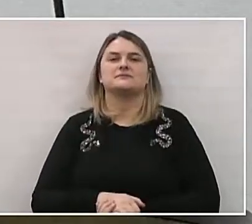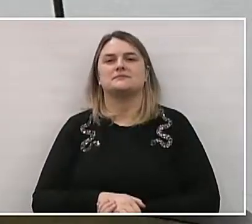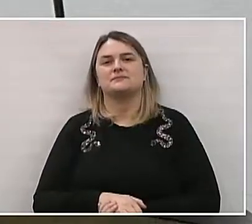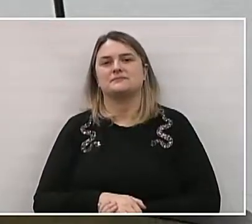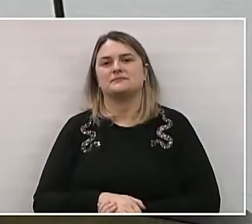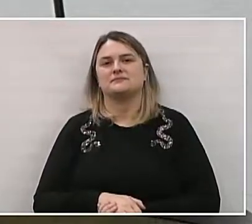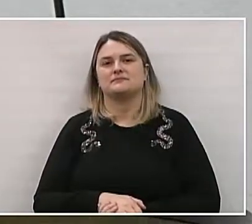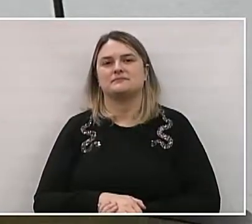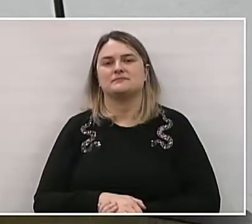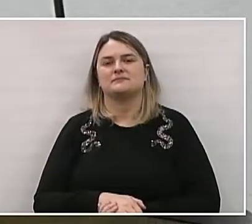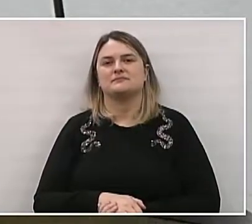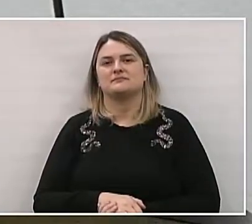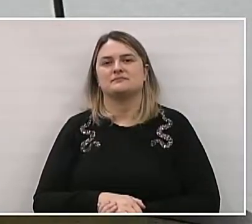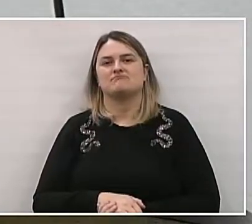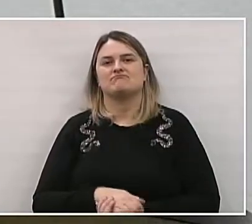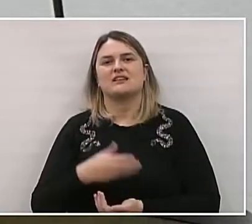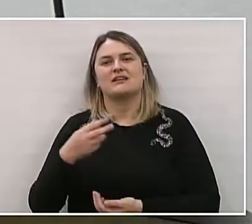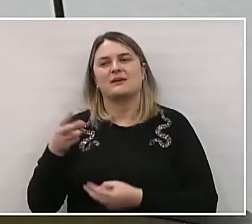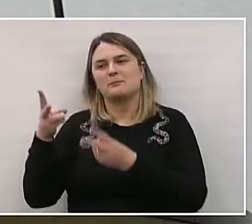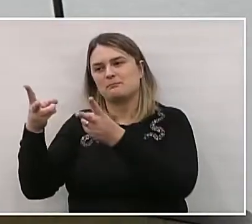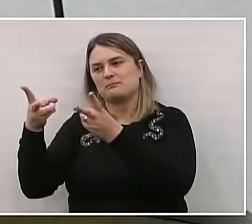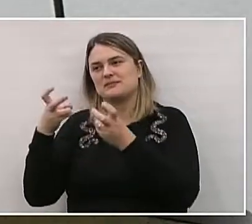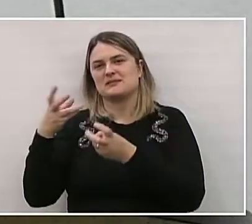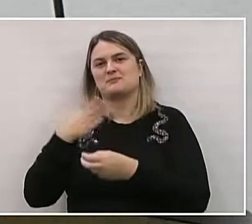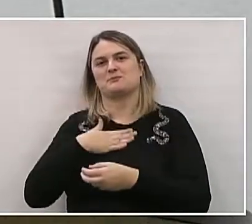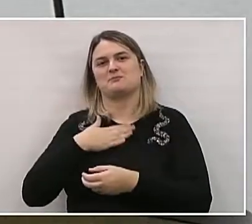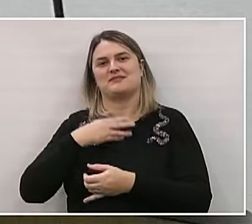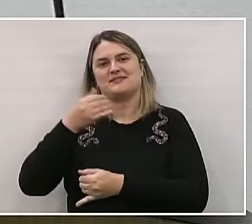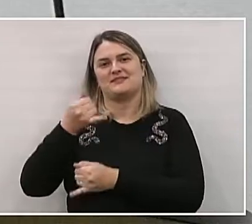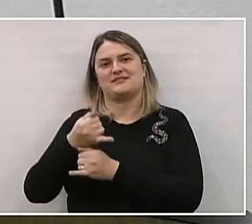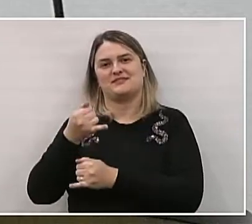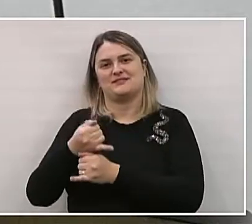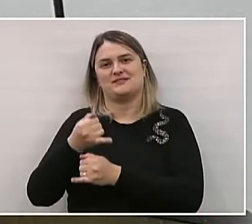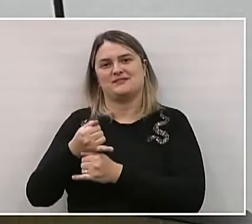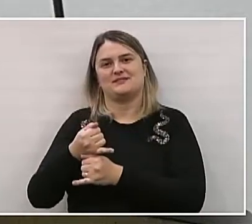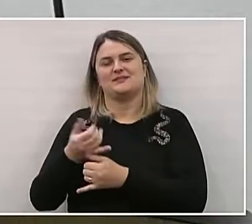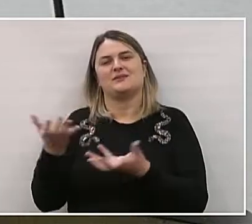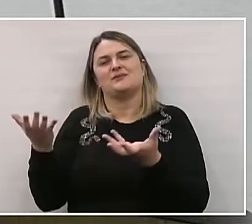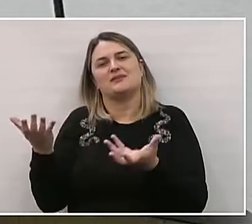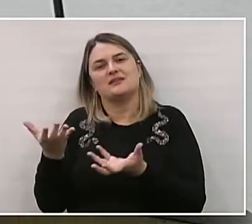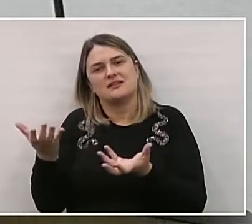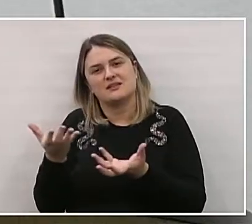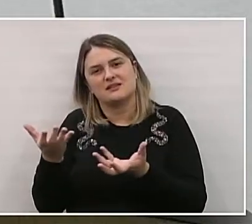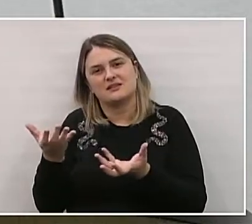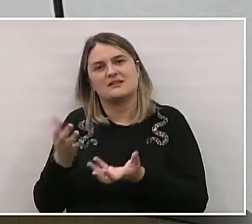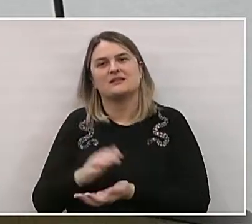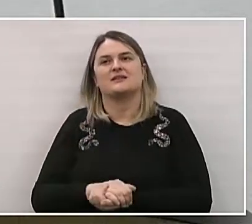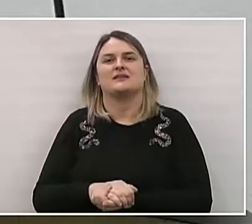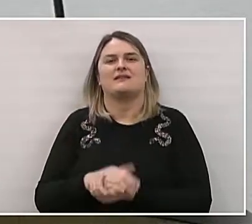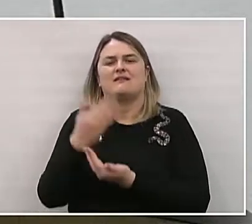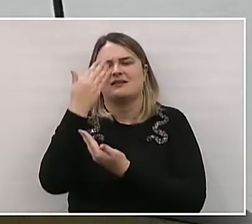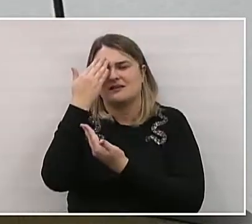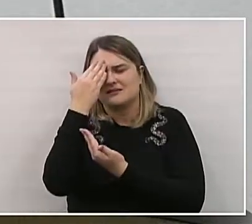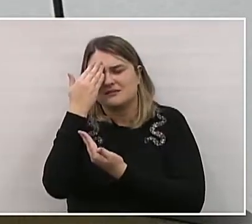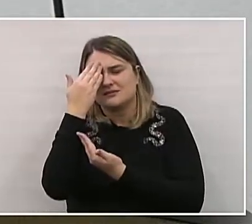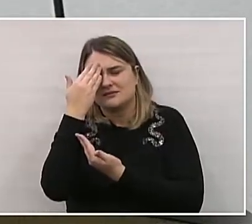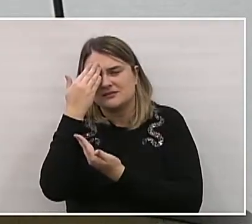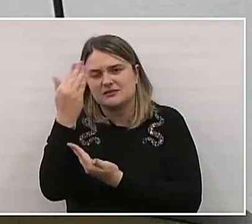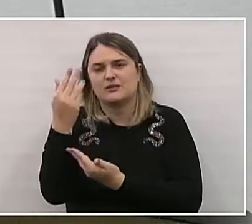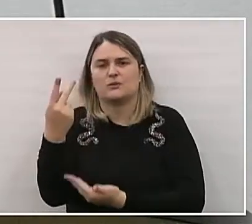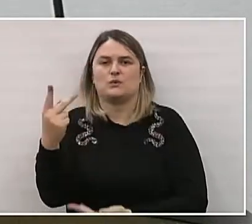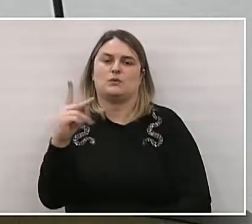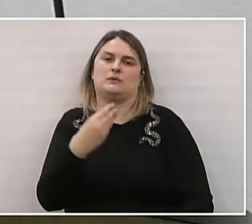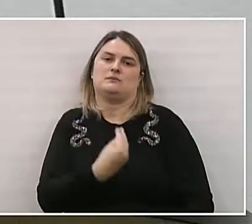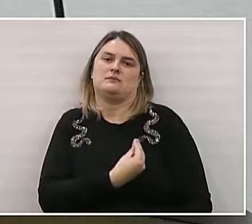garganta, né? Vendo a minha diretora aí. Então, eu gostaria de agradecer pela sua presença